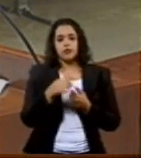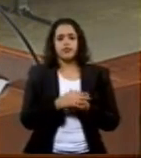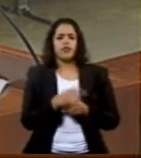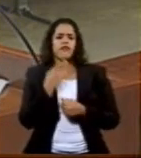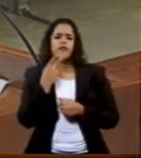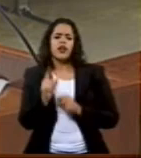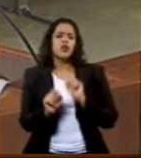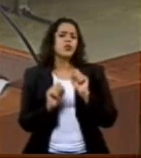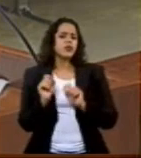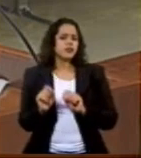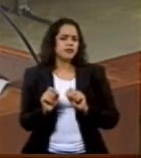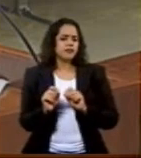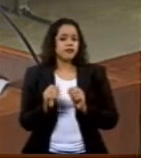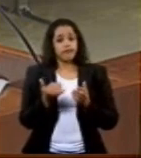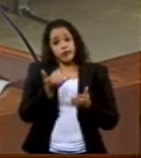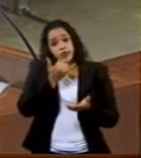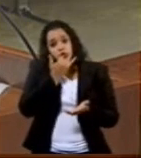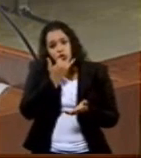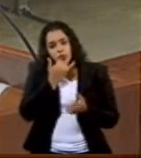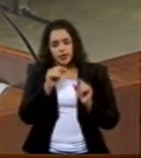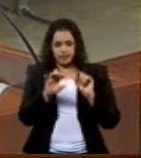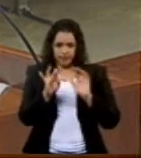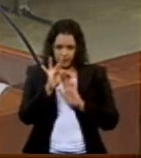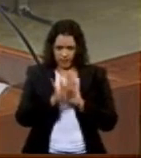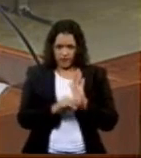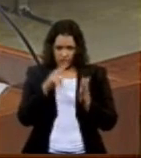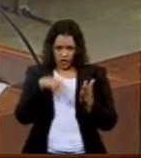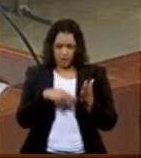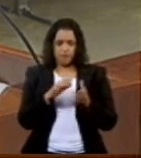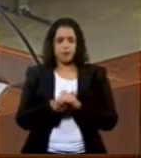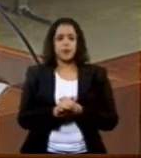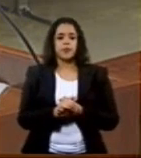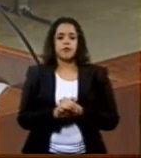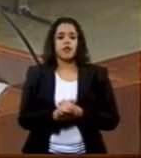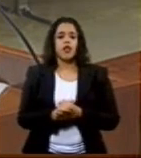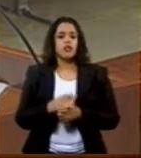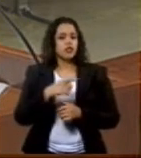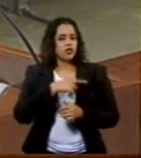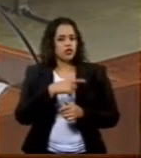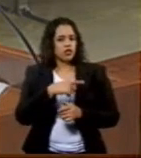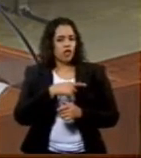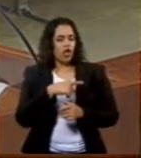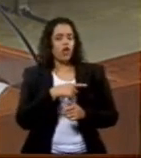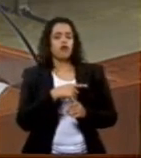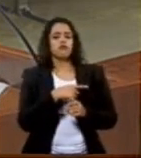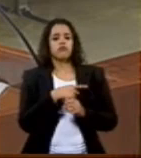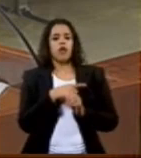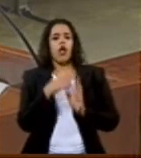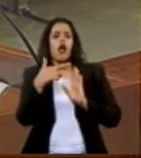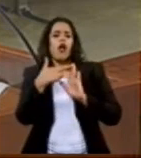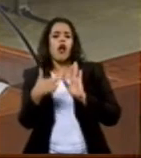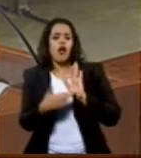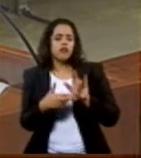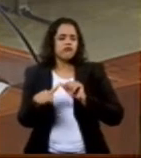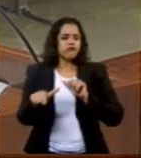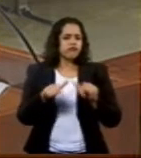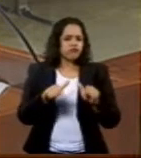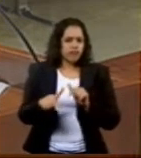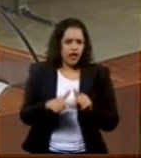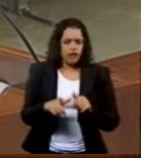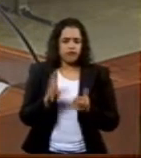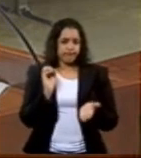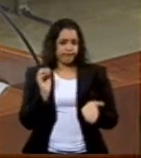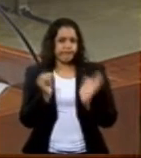diz o seguinte, peço vênia para transcrevê-lo. Tendo em vista o regime de trabalho fixado em decorrência de presente